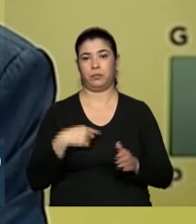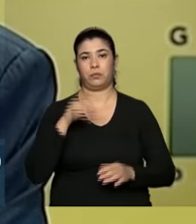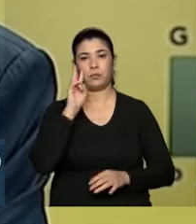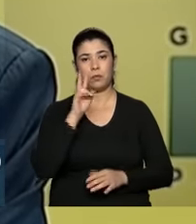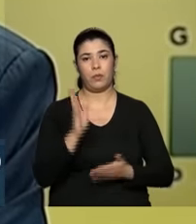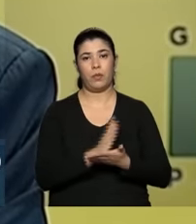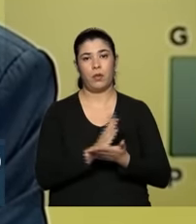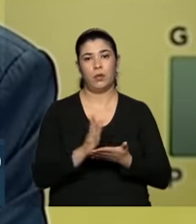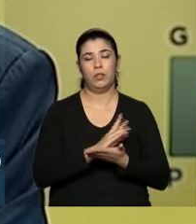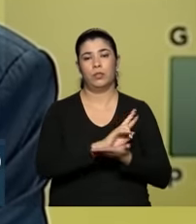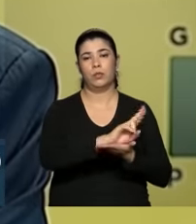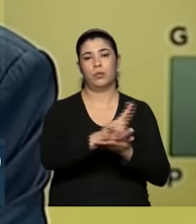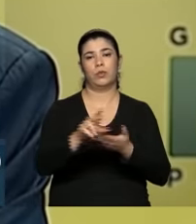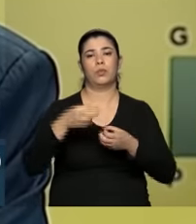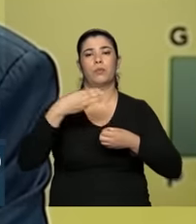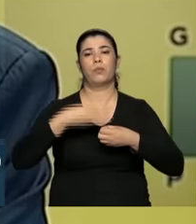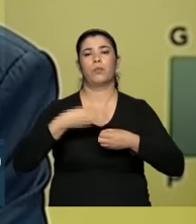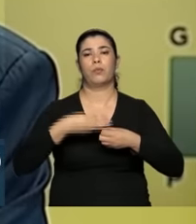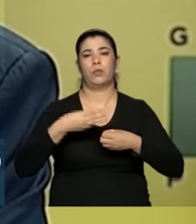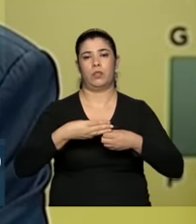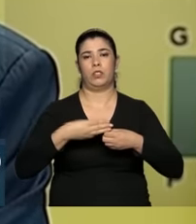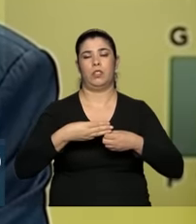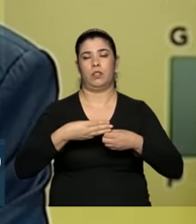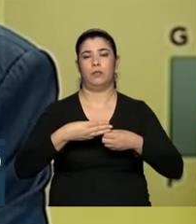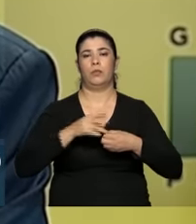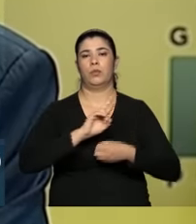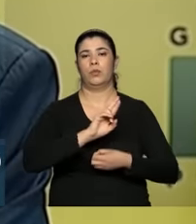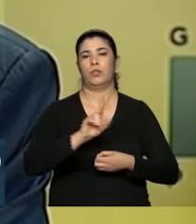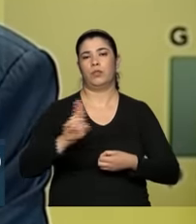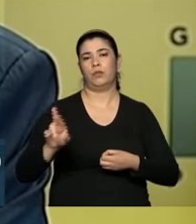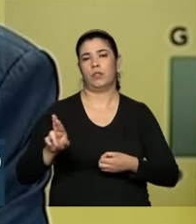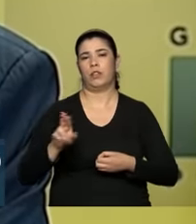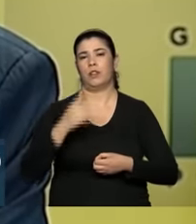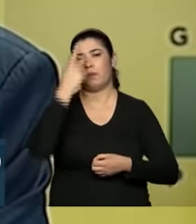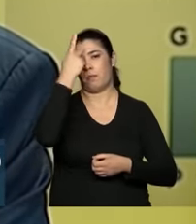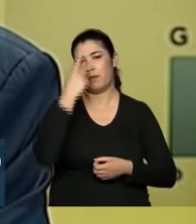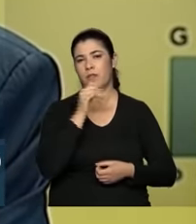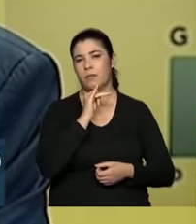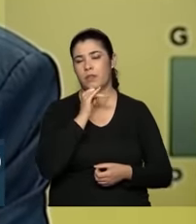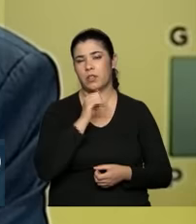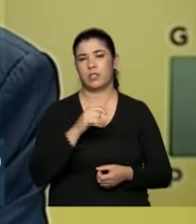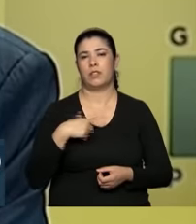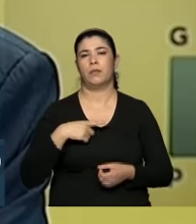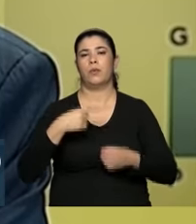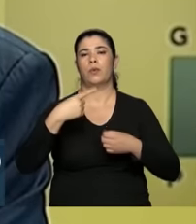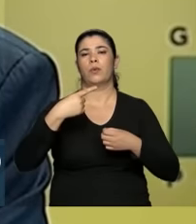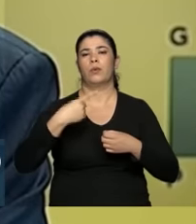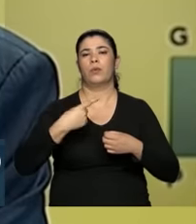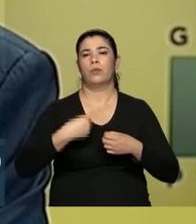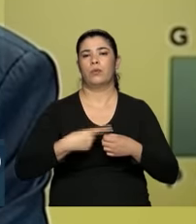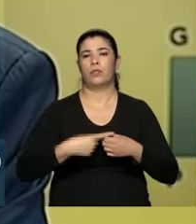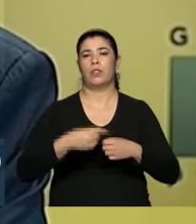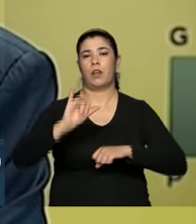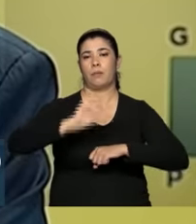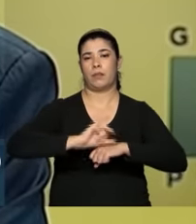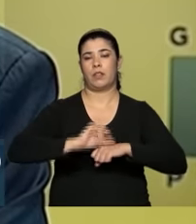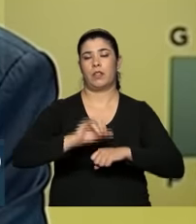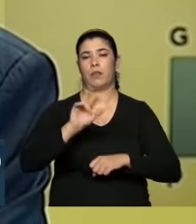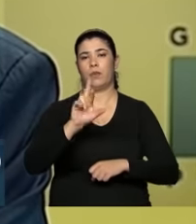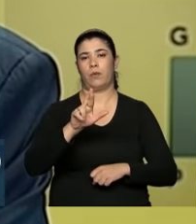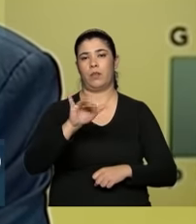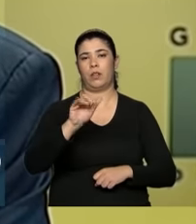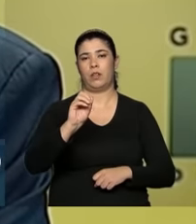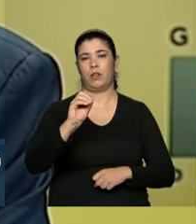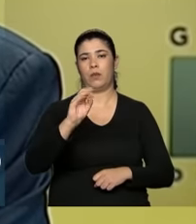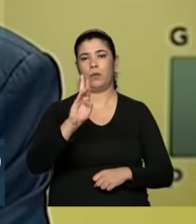municípios do mais variado perfil. Vocês têm na lista Rio Branco, no estado do Acre, vocês têm